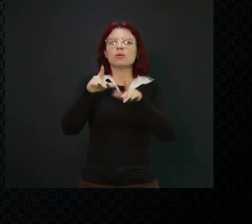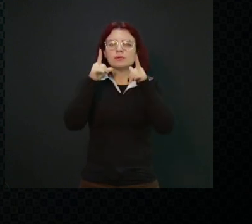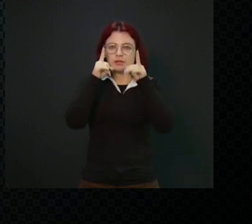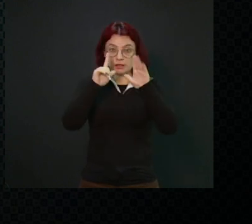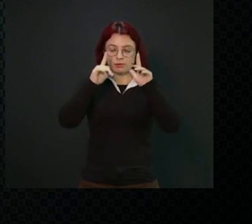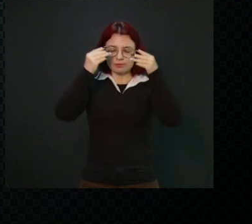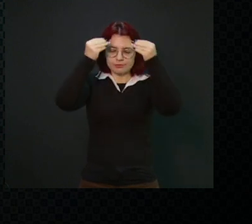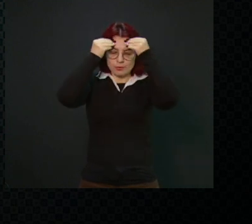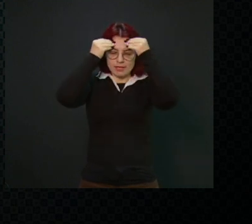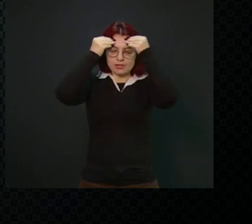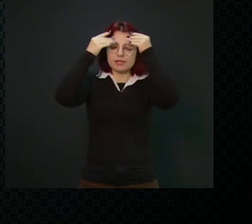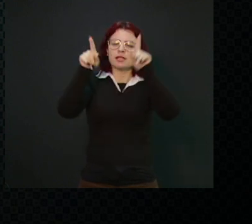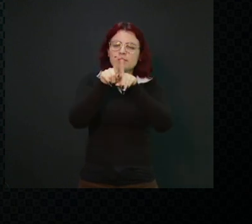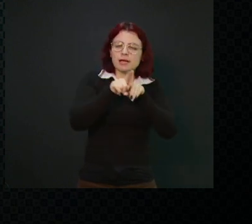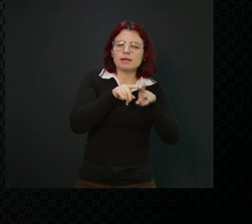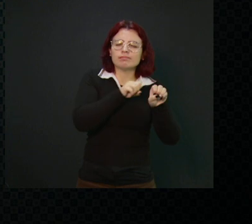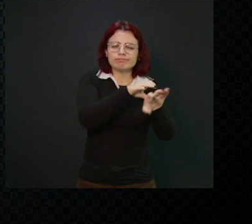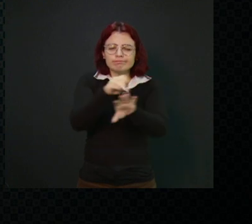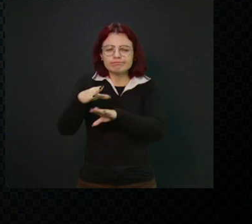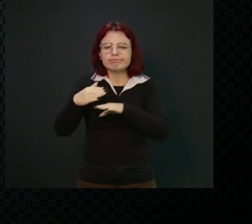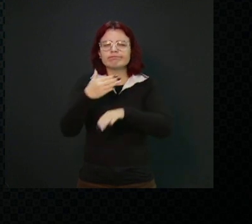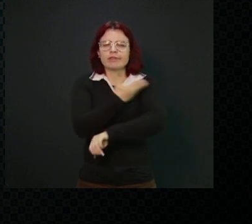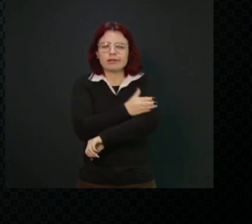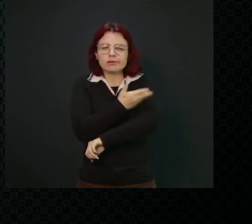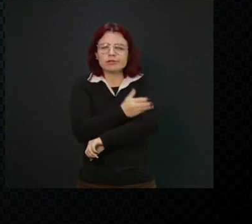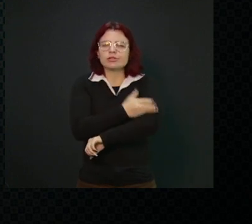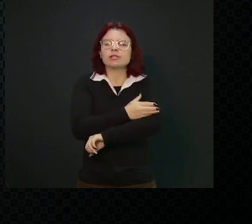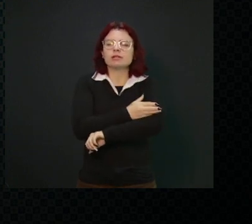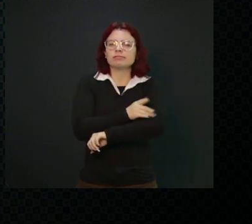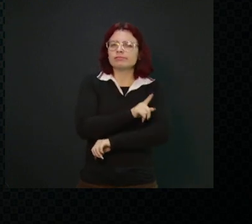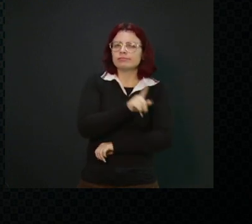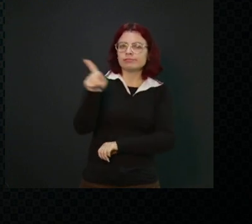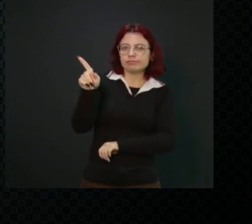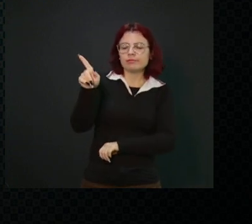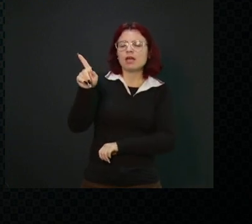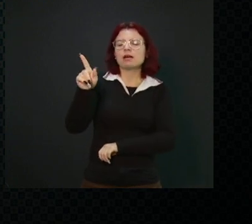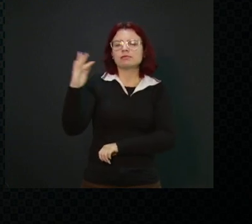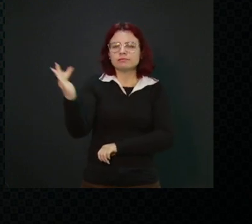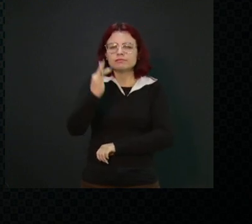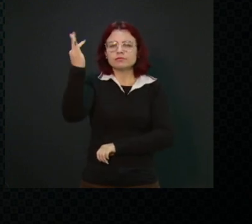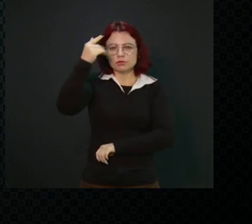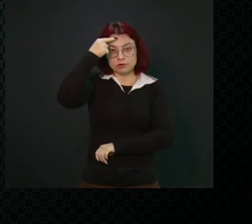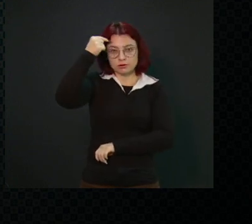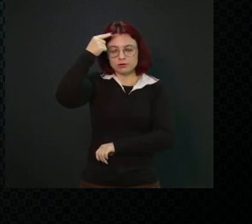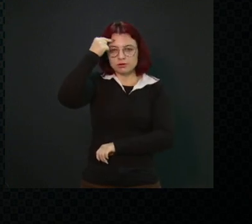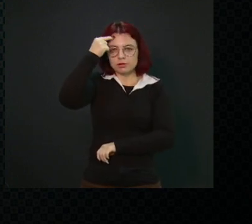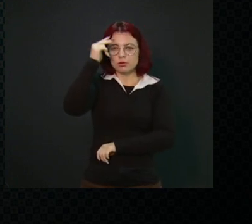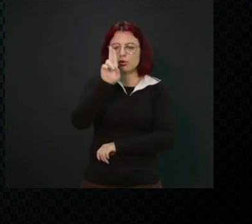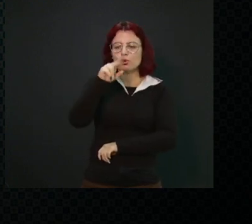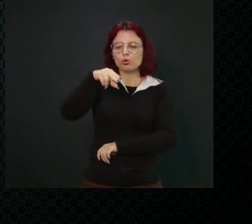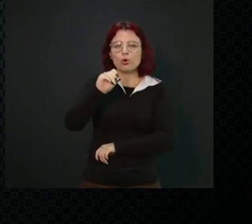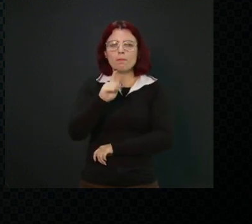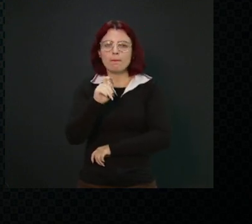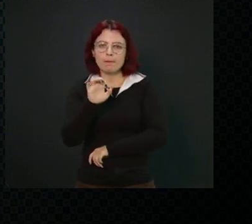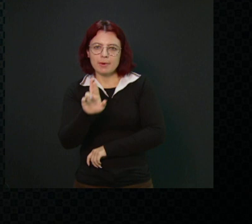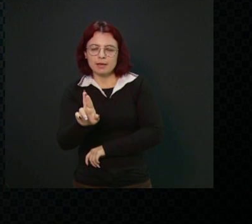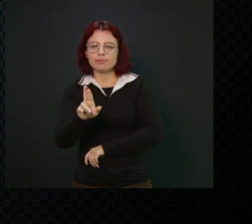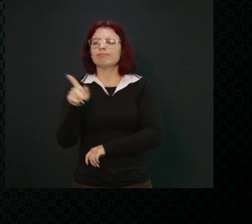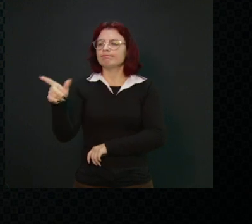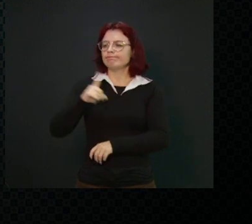suas tecnologias pela Universidade Norte do Paraná, UNOPAR. Ela